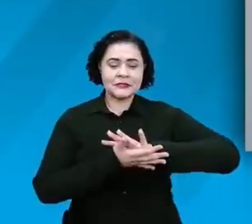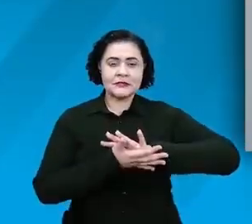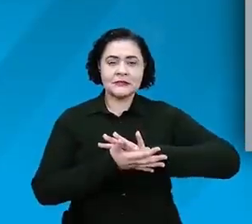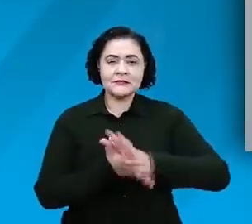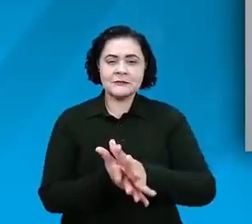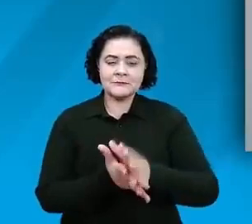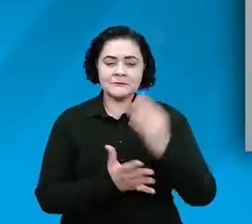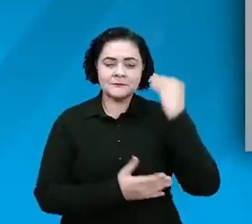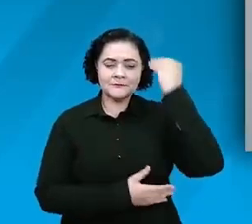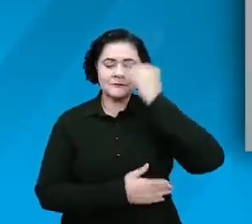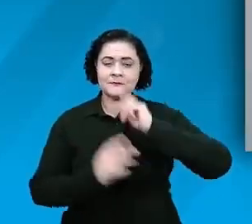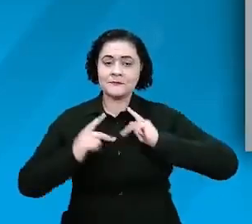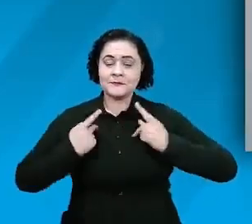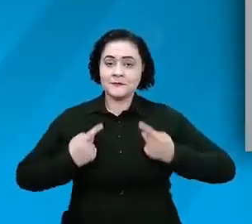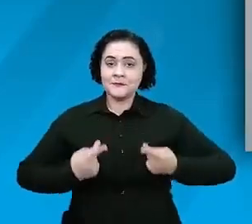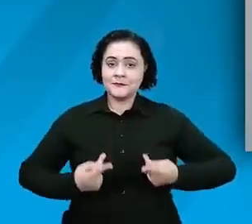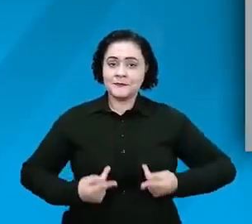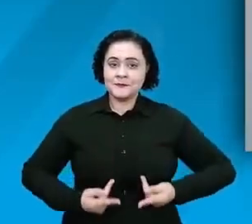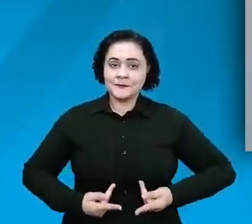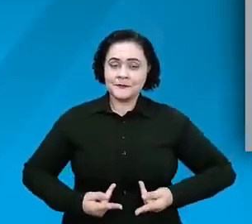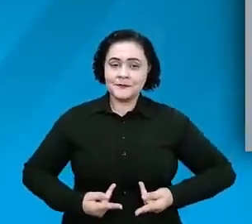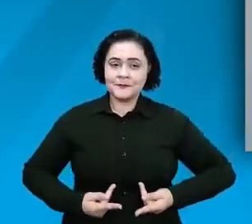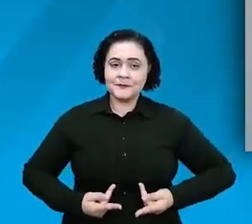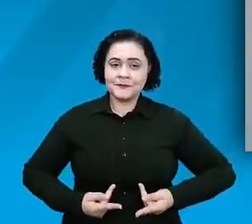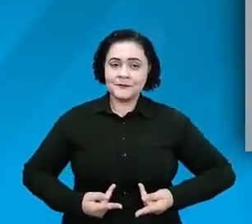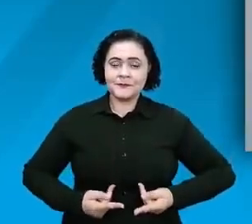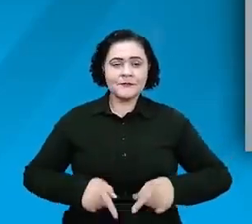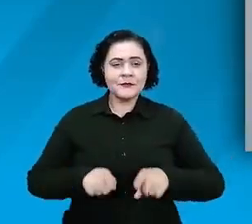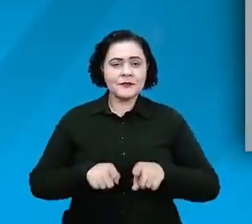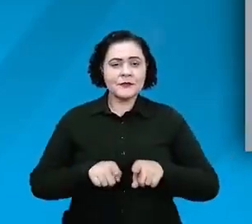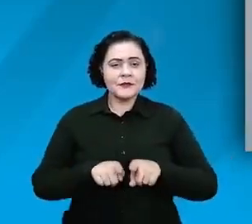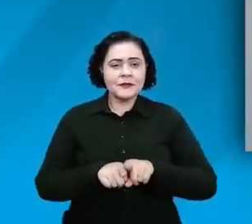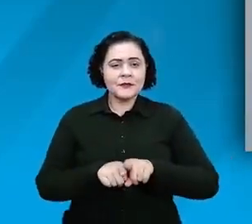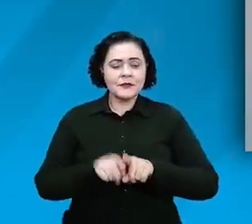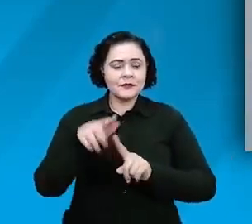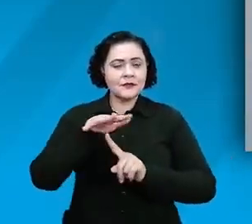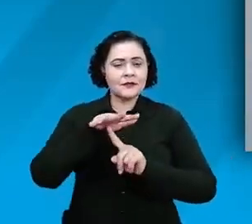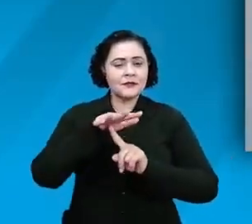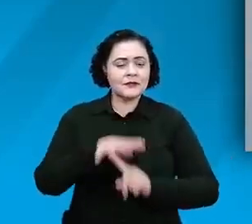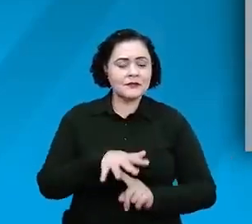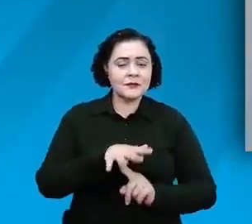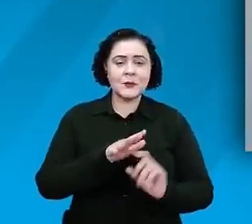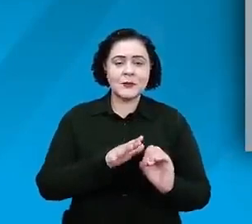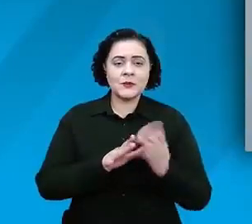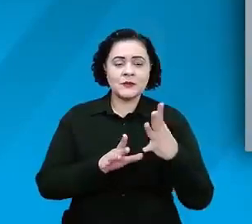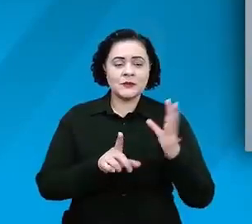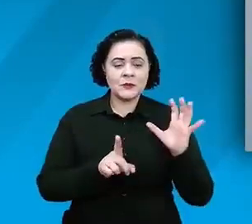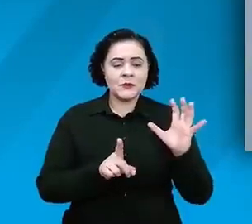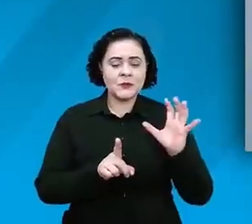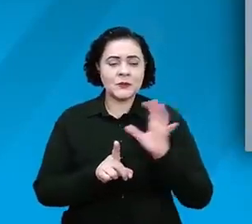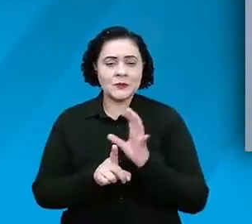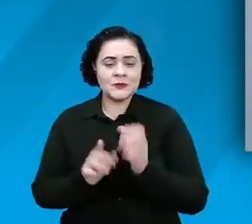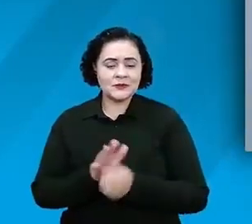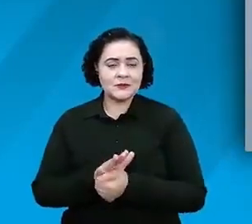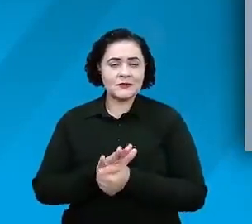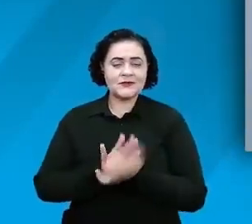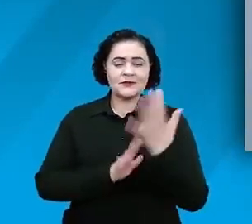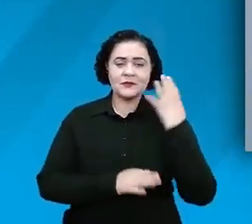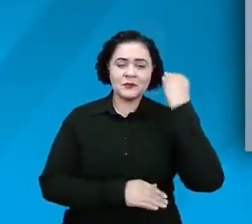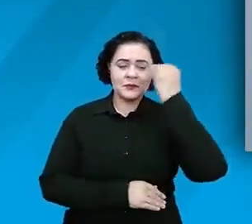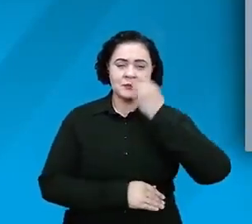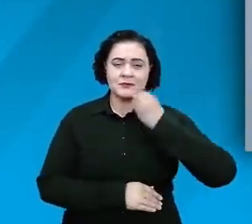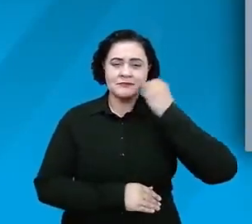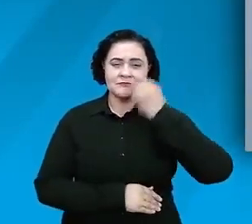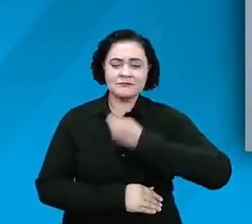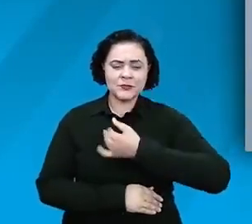destrói as experiências humanas, que empurra as criaturas a uma série de